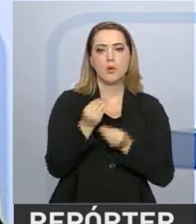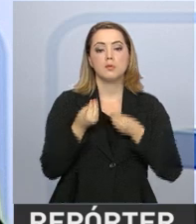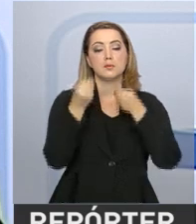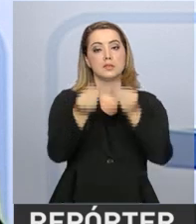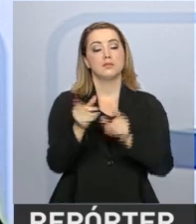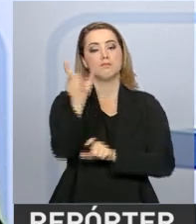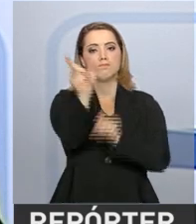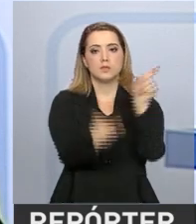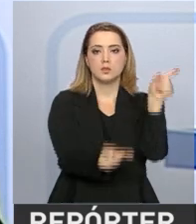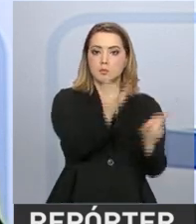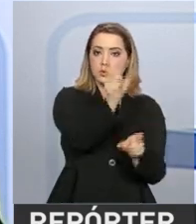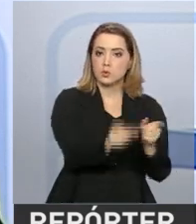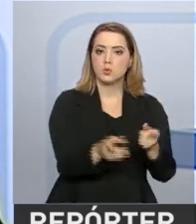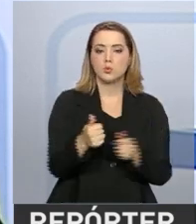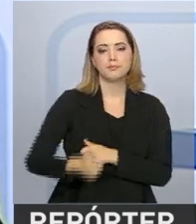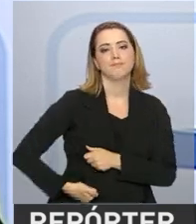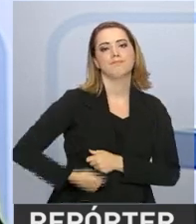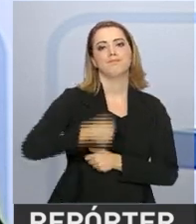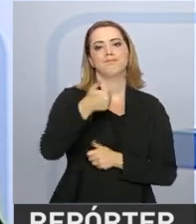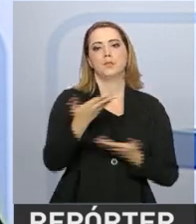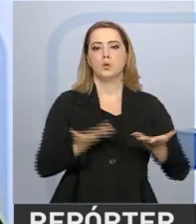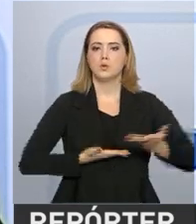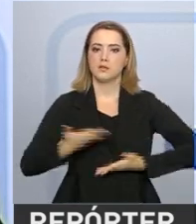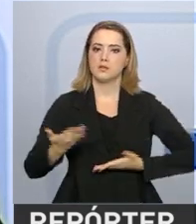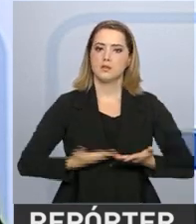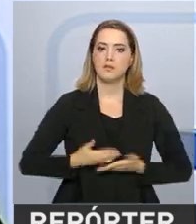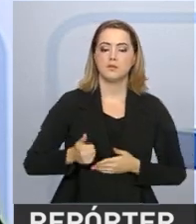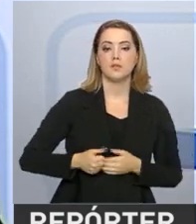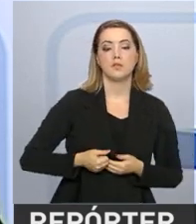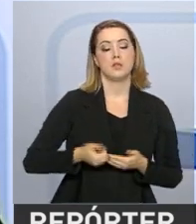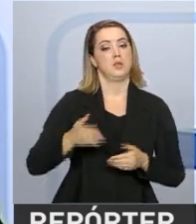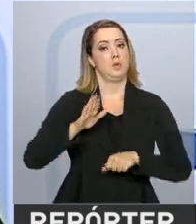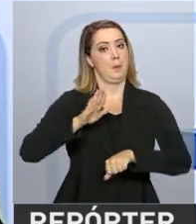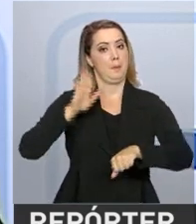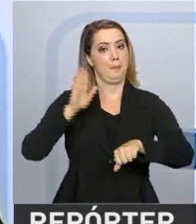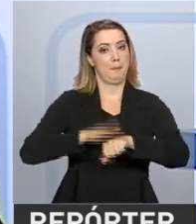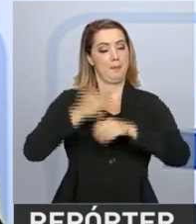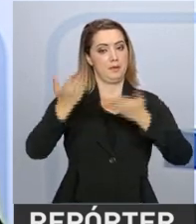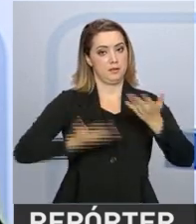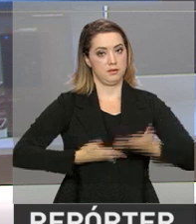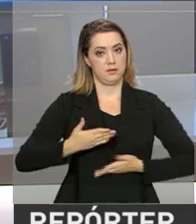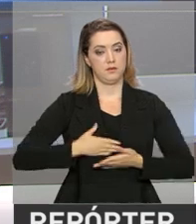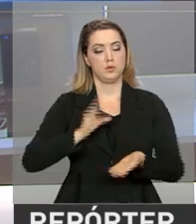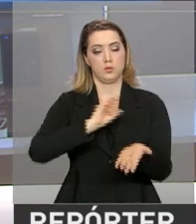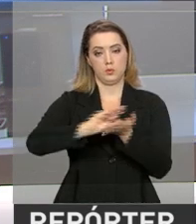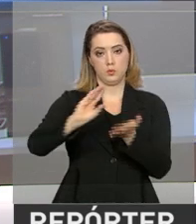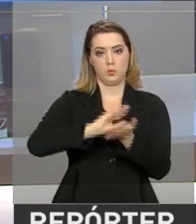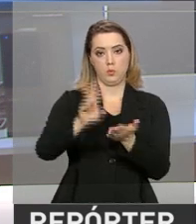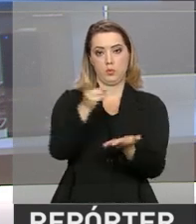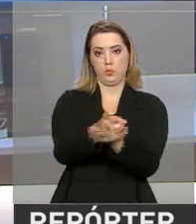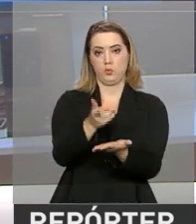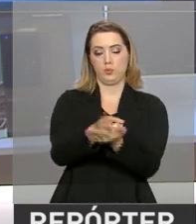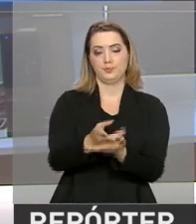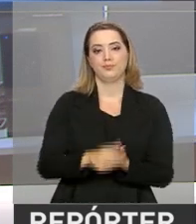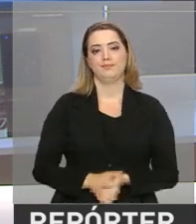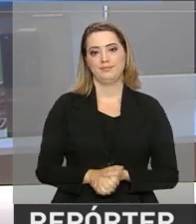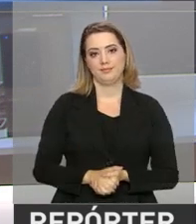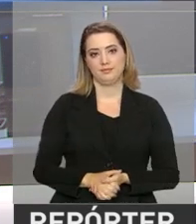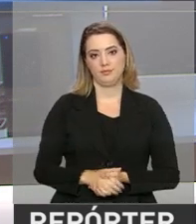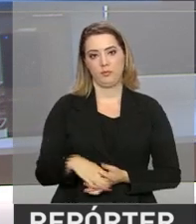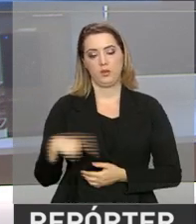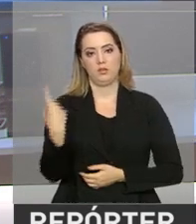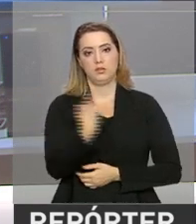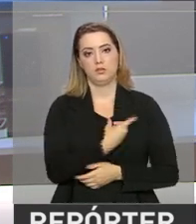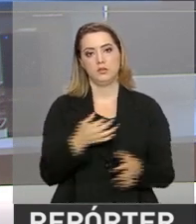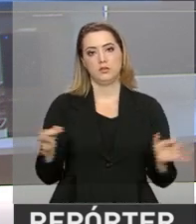brasileiros mais qualidade de serviço mais serviços com os recursos que dispomos nós ficamos por aqui